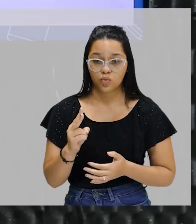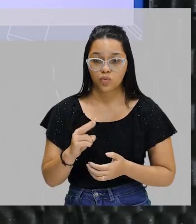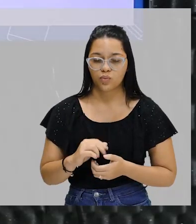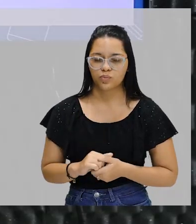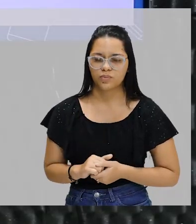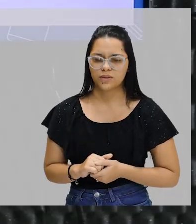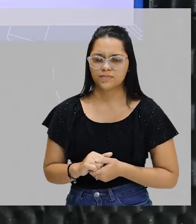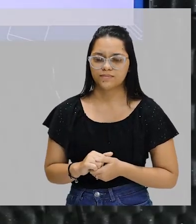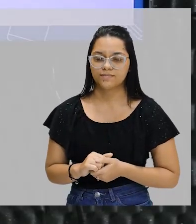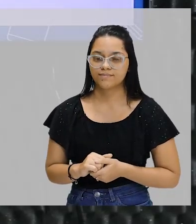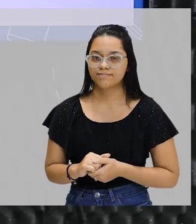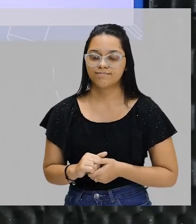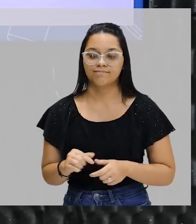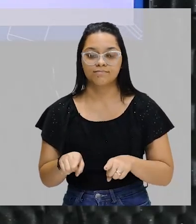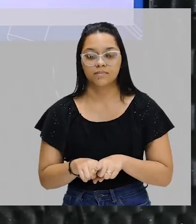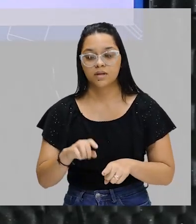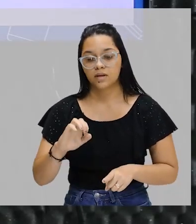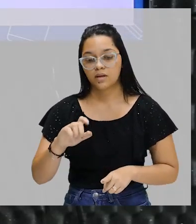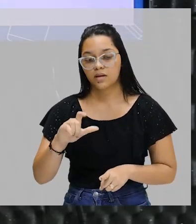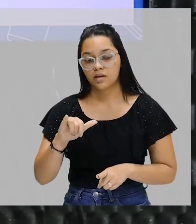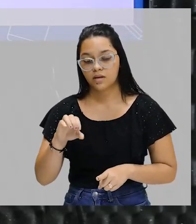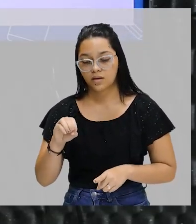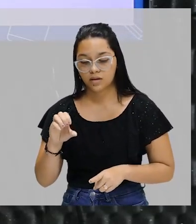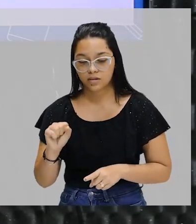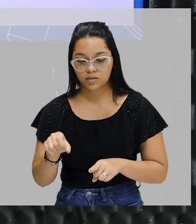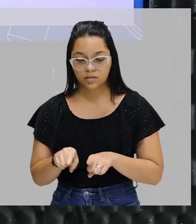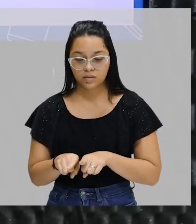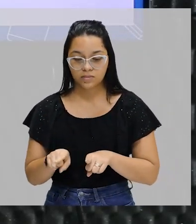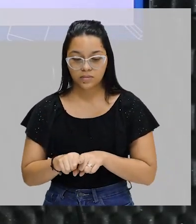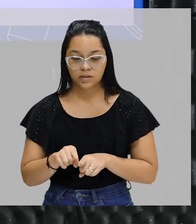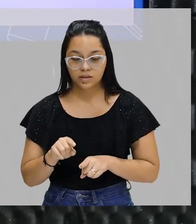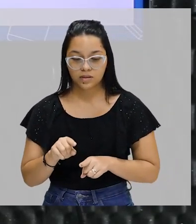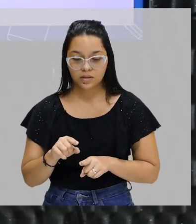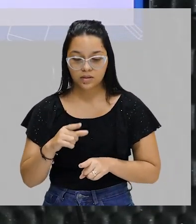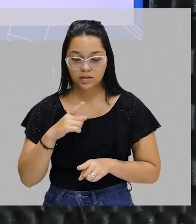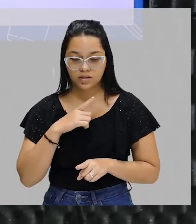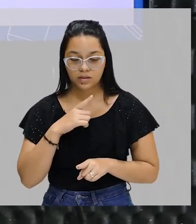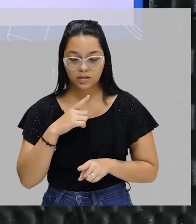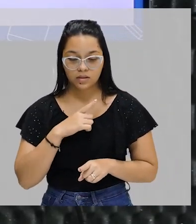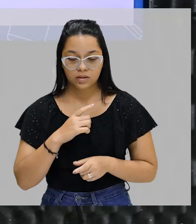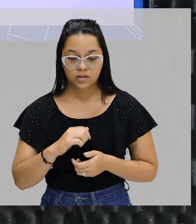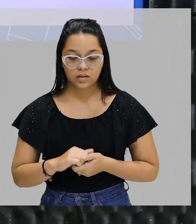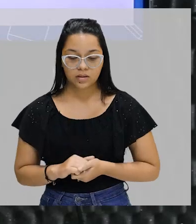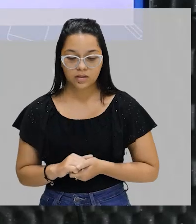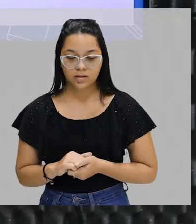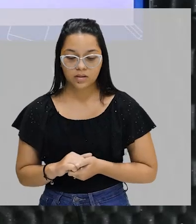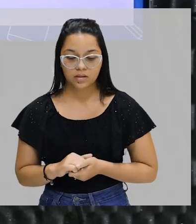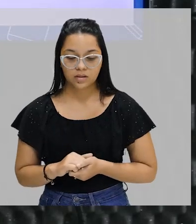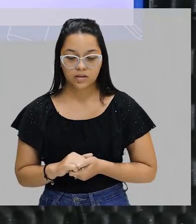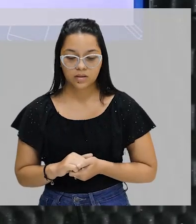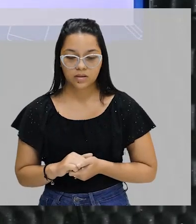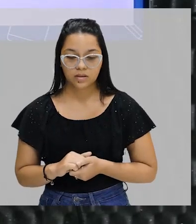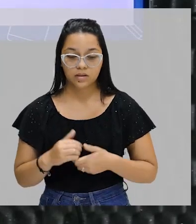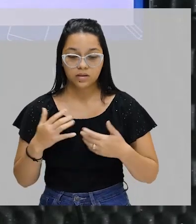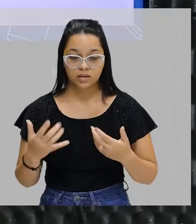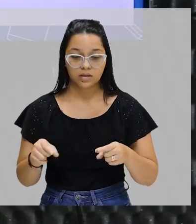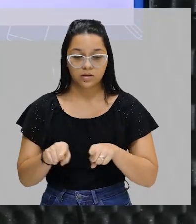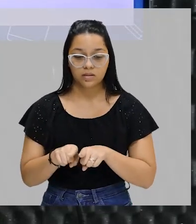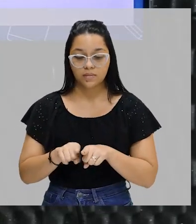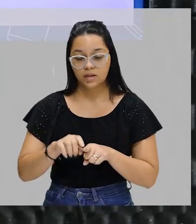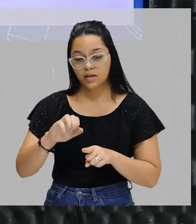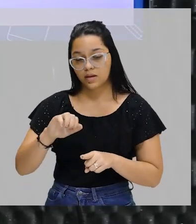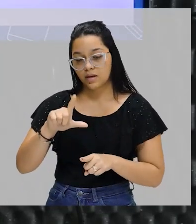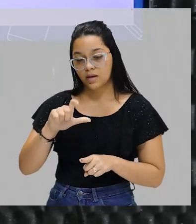átomos de carbono. Alcinos, uma ligação tripla entre os átomos de carbono. E alcadienos,